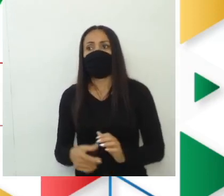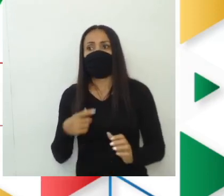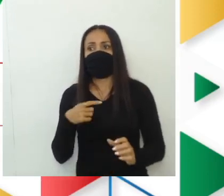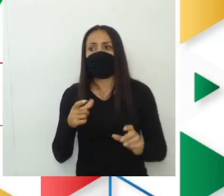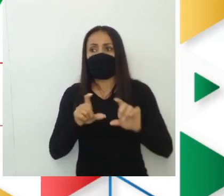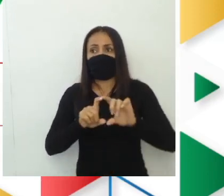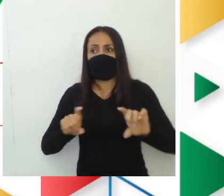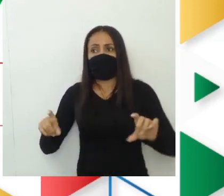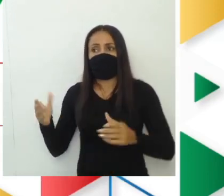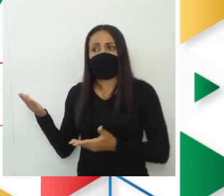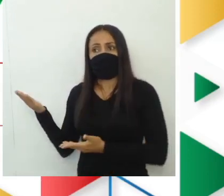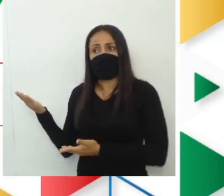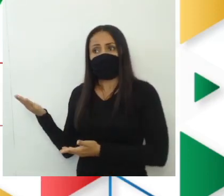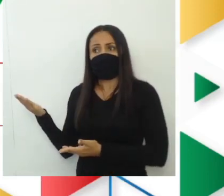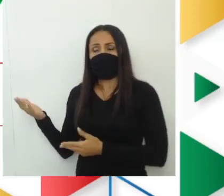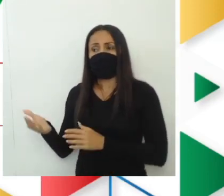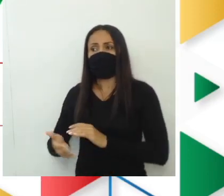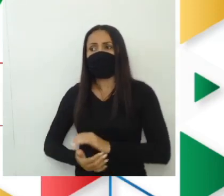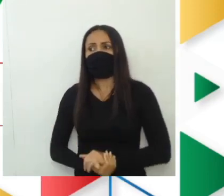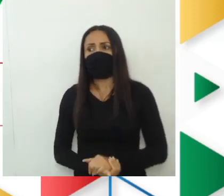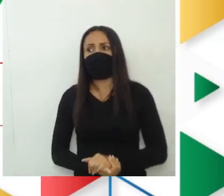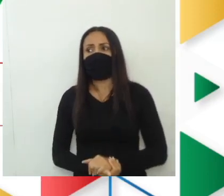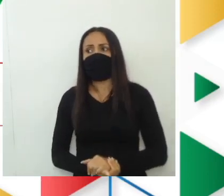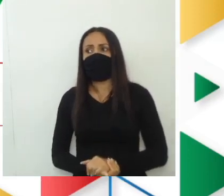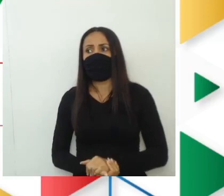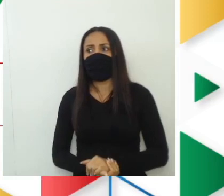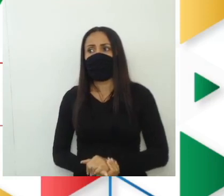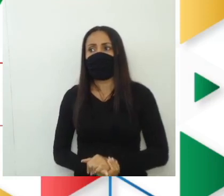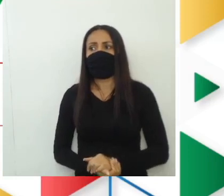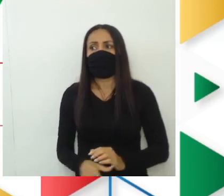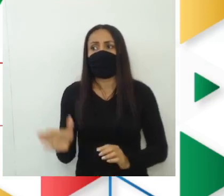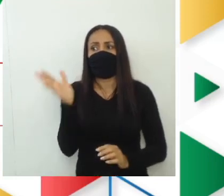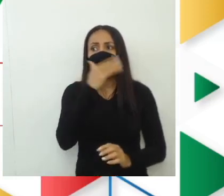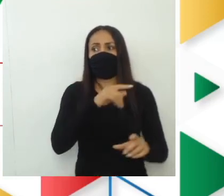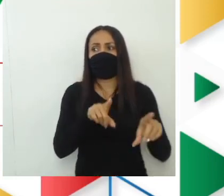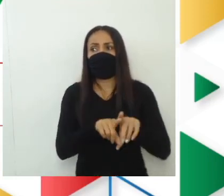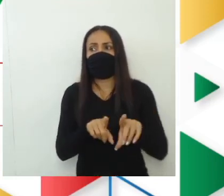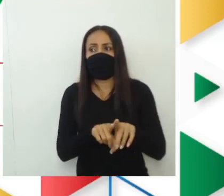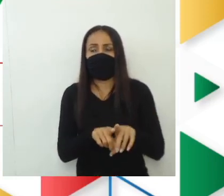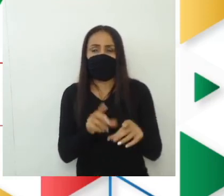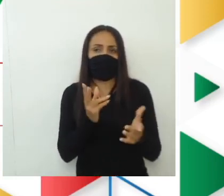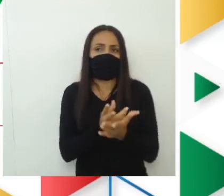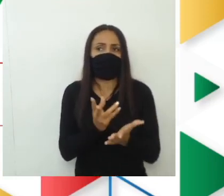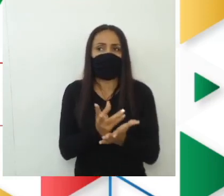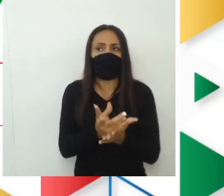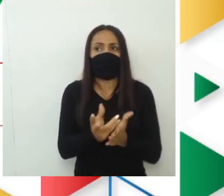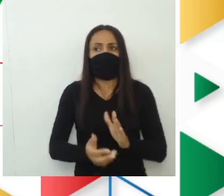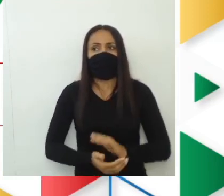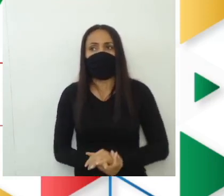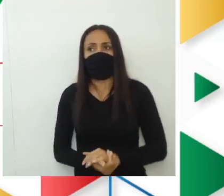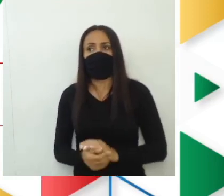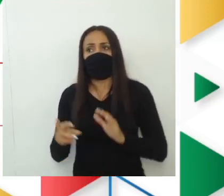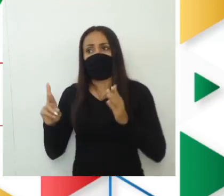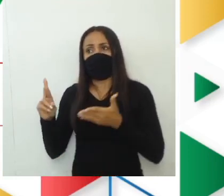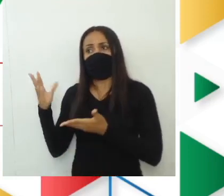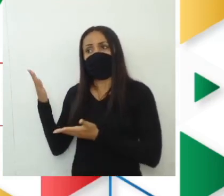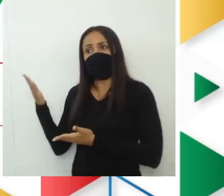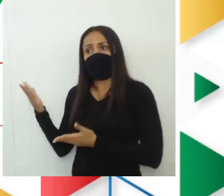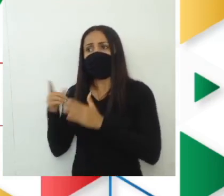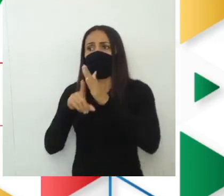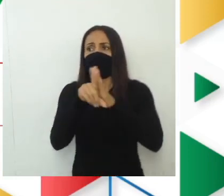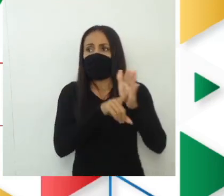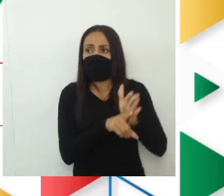nossa videoaula, tá? Então vamos lá devagarinho para a gente poder já seguir, tá? E a referência para você pesquise mais